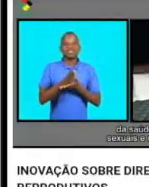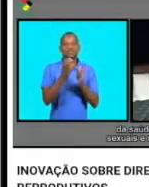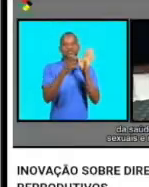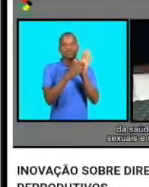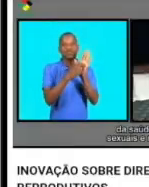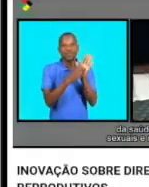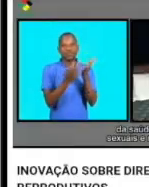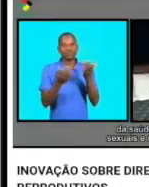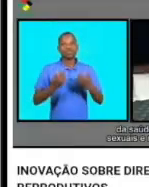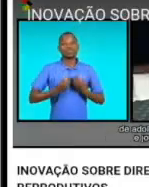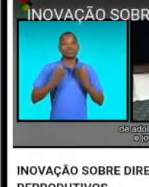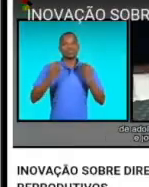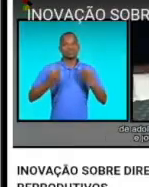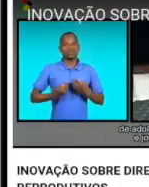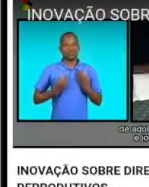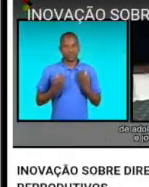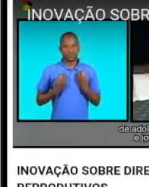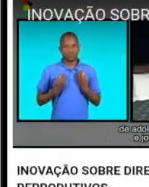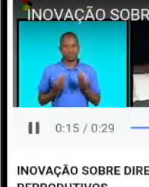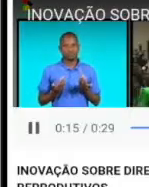É fácil de usá-lo.